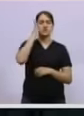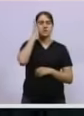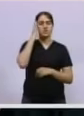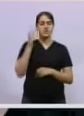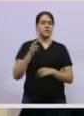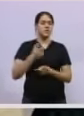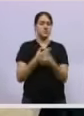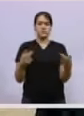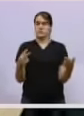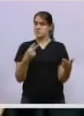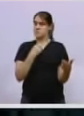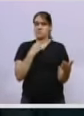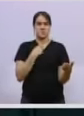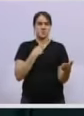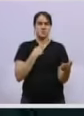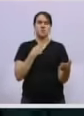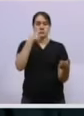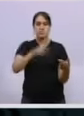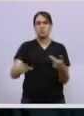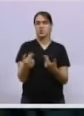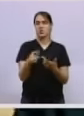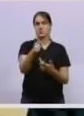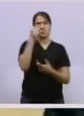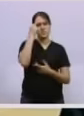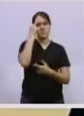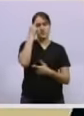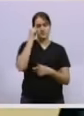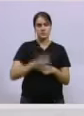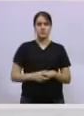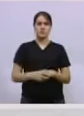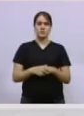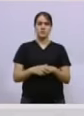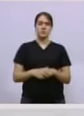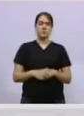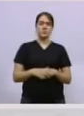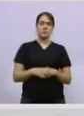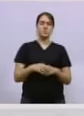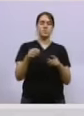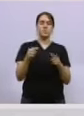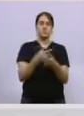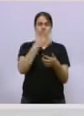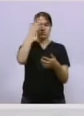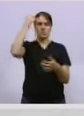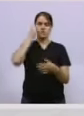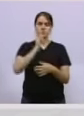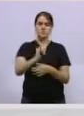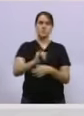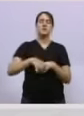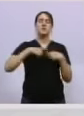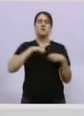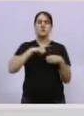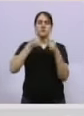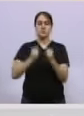não podem ser do jeito que você pensa. Uma palavra profética é uma palavra que tem o poder de acordar os surdos,